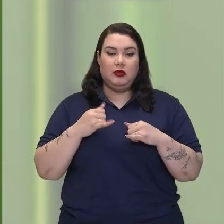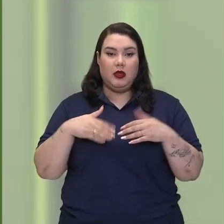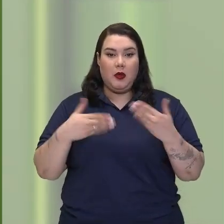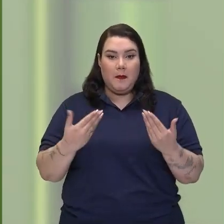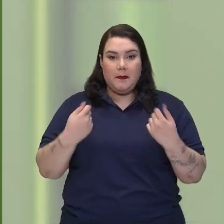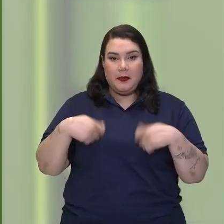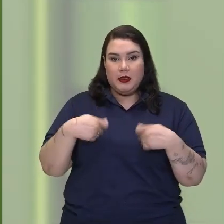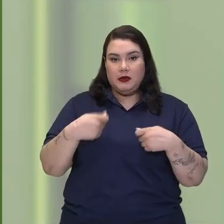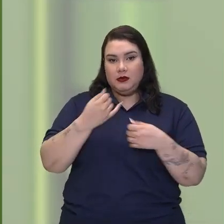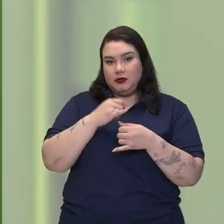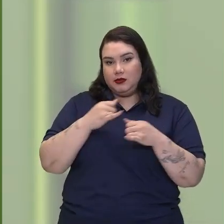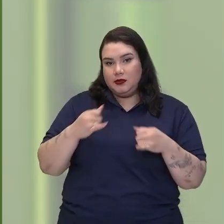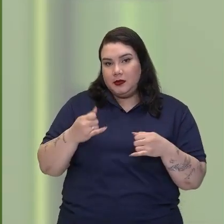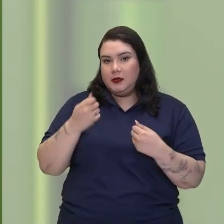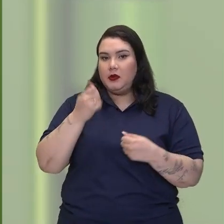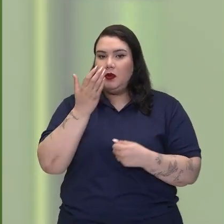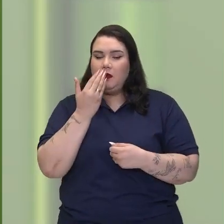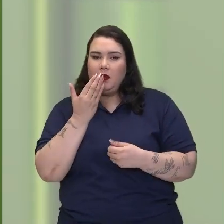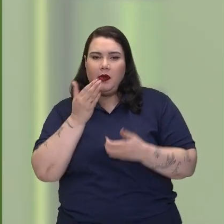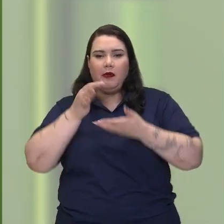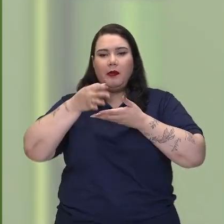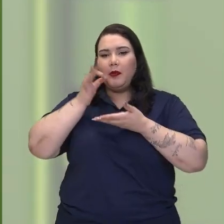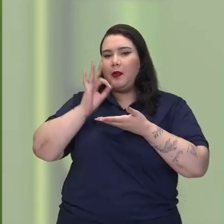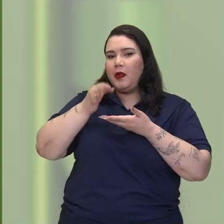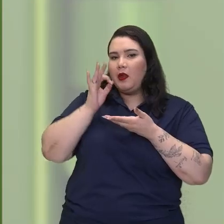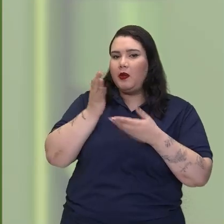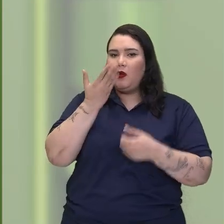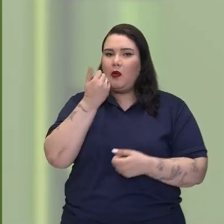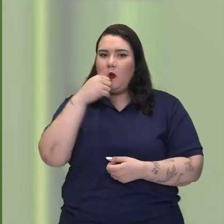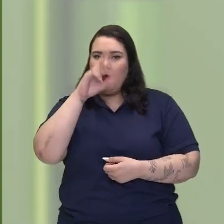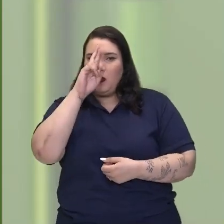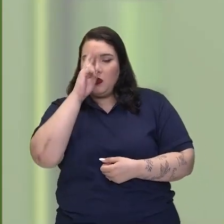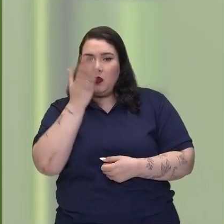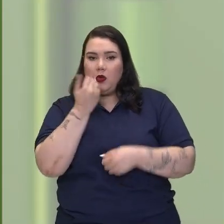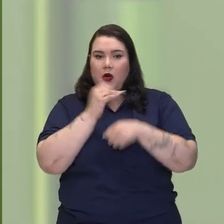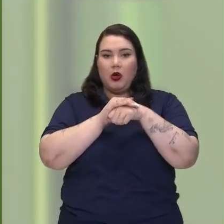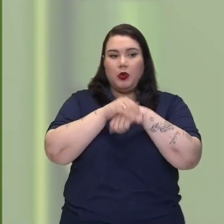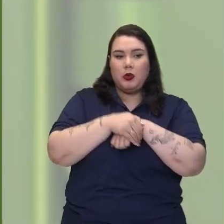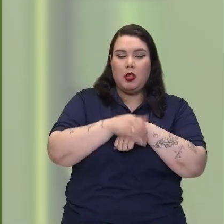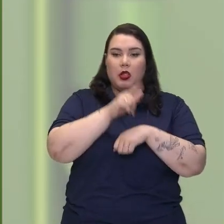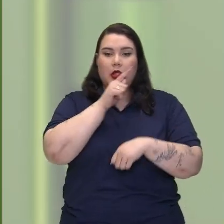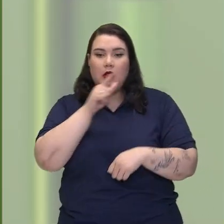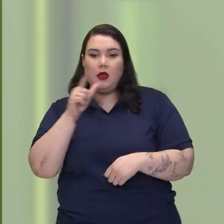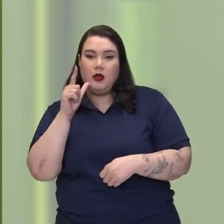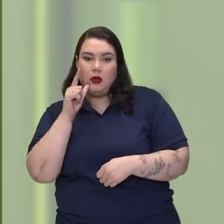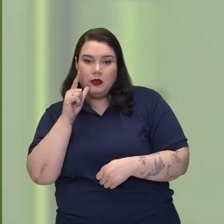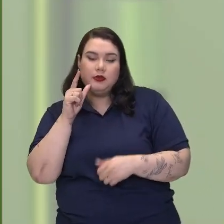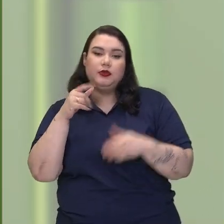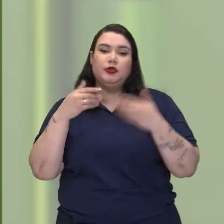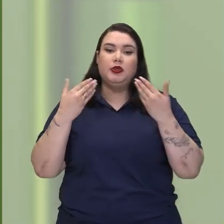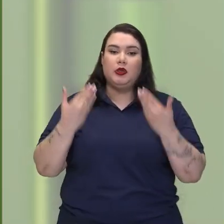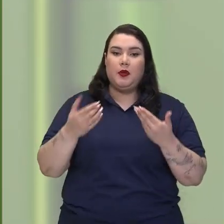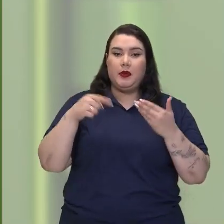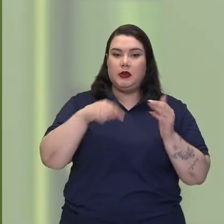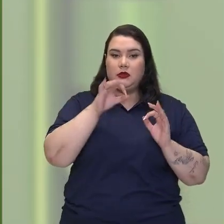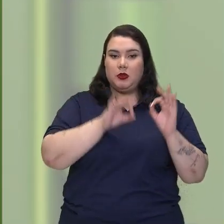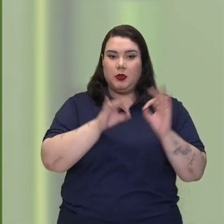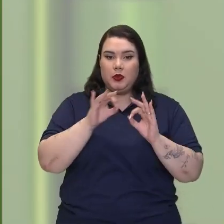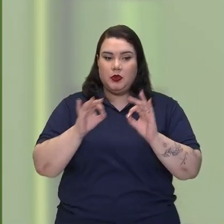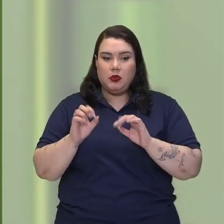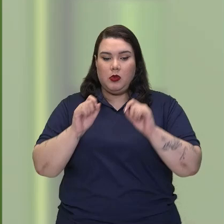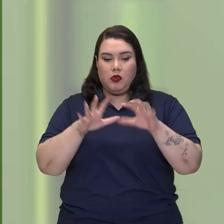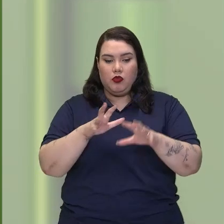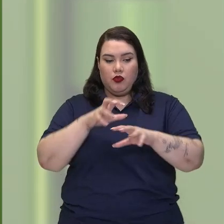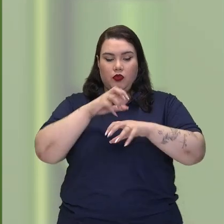energia, o que a gente vai fazer? Se alimentar, tomar café, almoçar, jantar, fazer lanche. Então, esse processo de obtenção